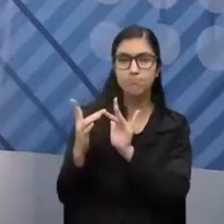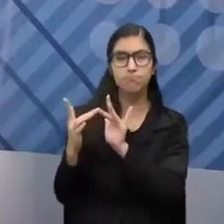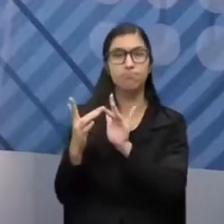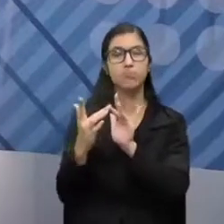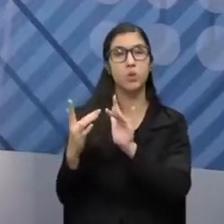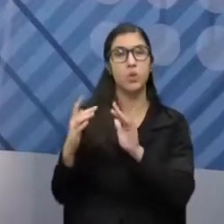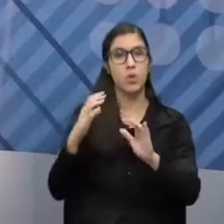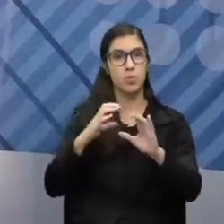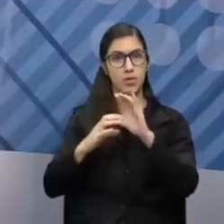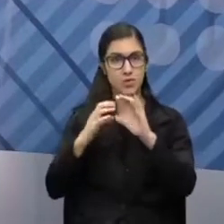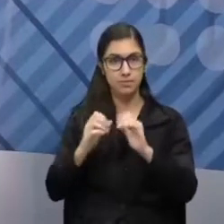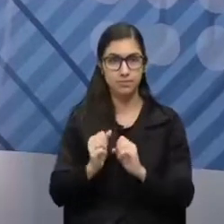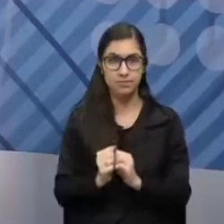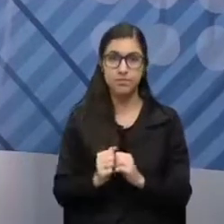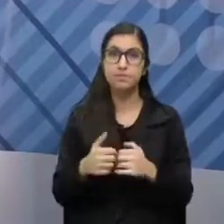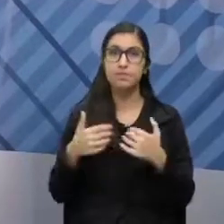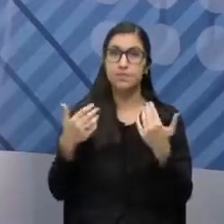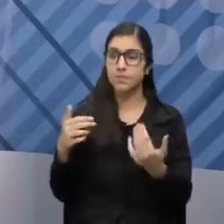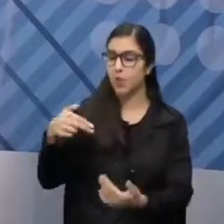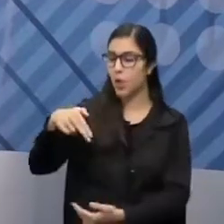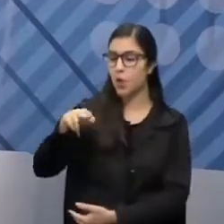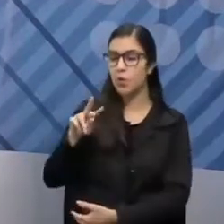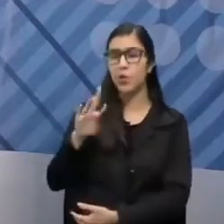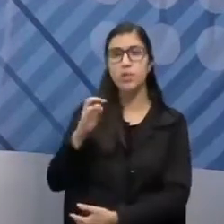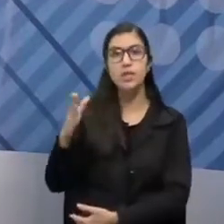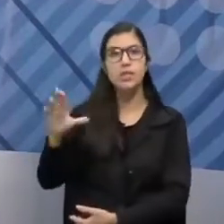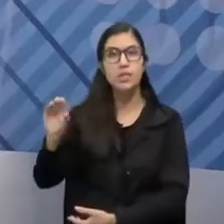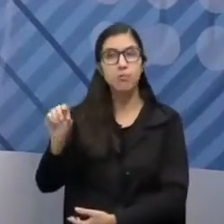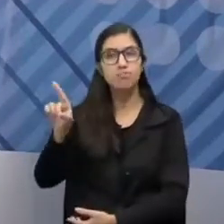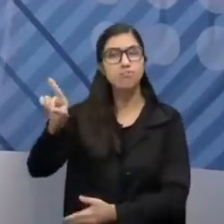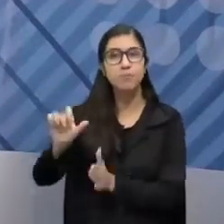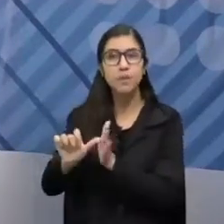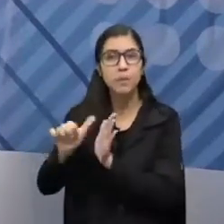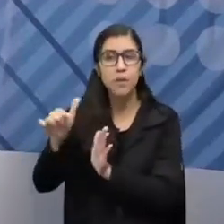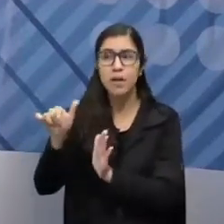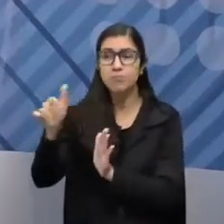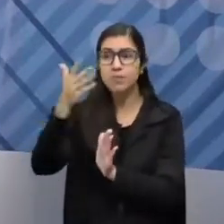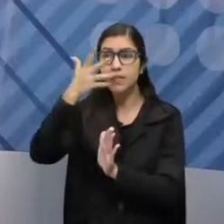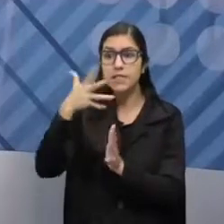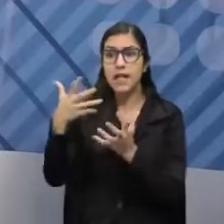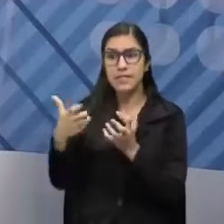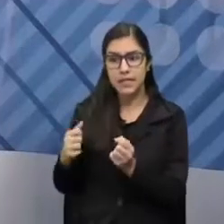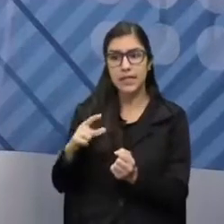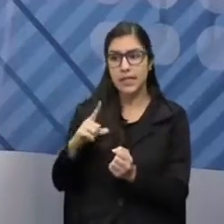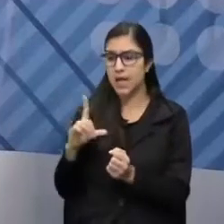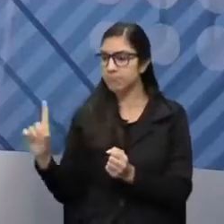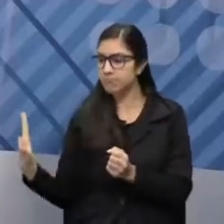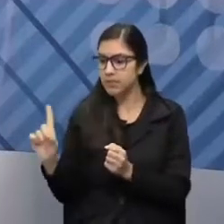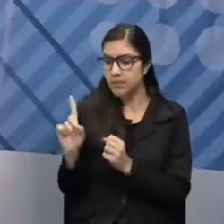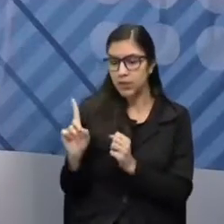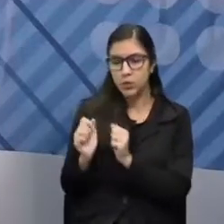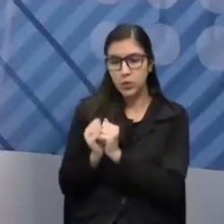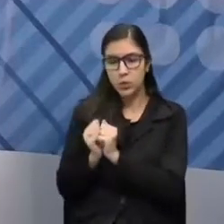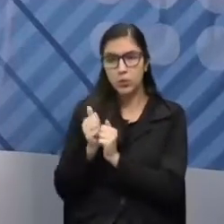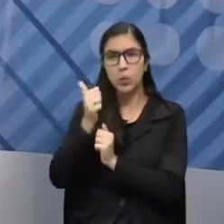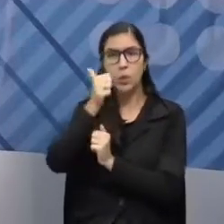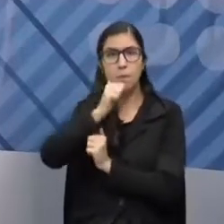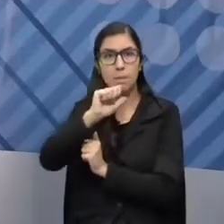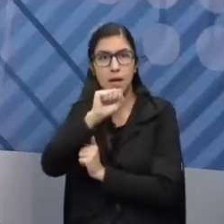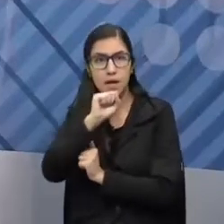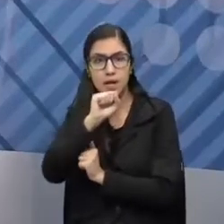comunicação. Então, a nutrição é a primeira fase, é a criança aceitar que tem a mãe, que tem o pai, que